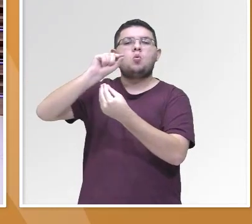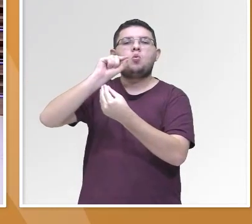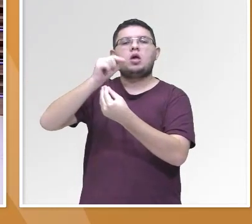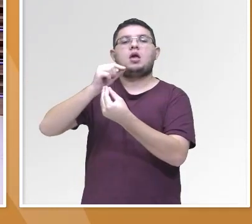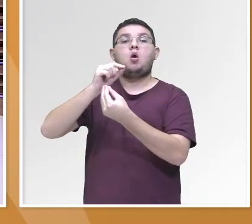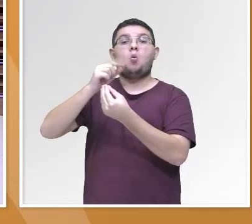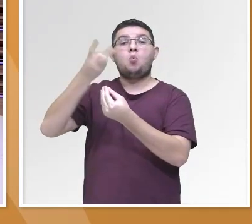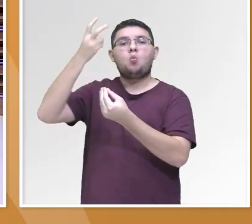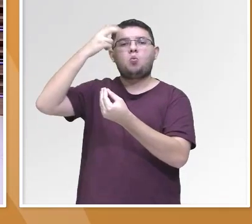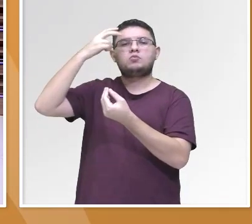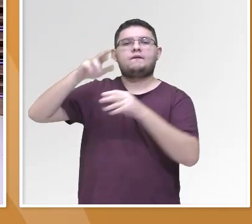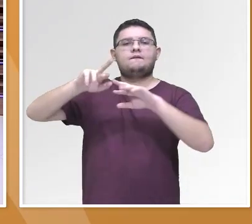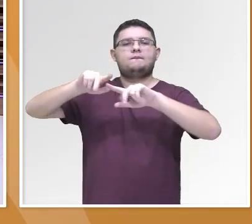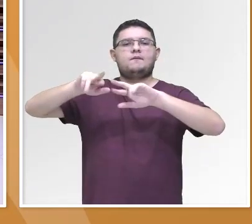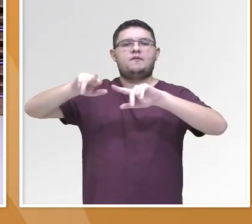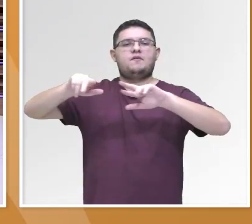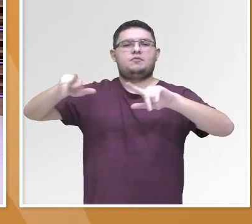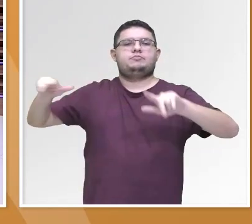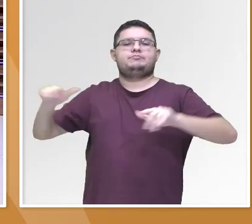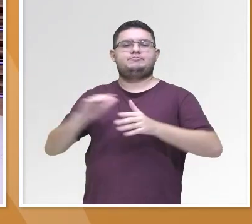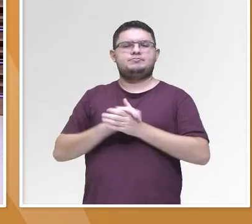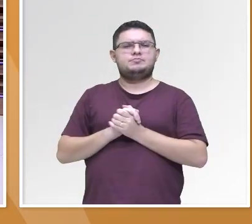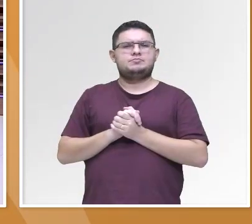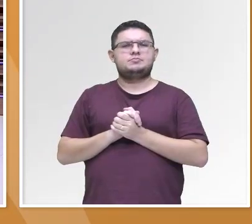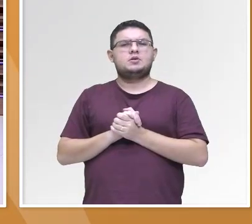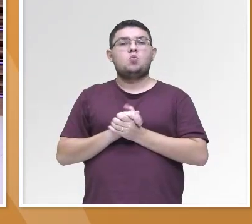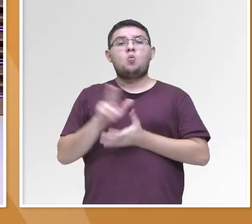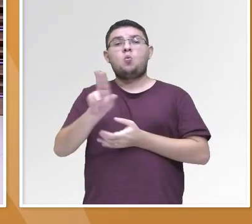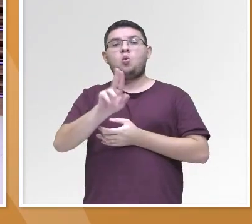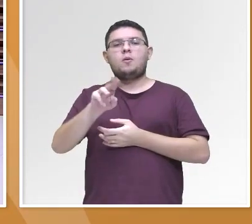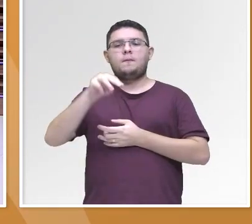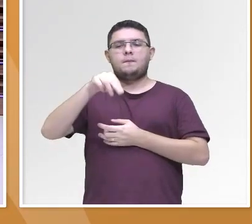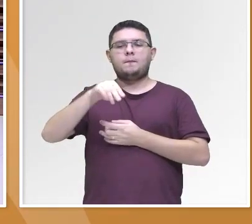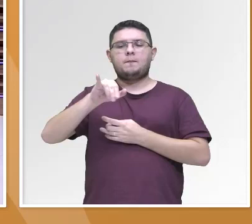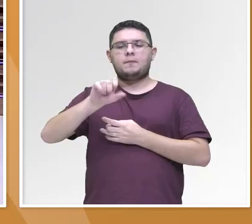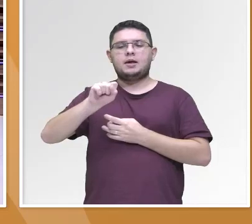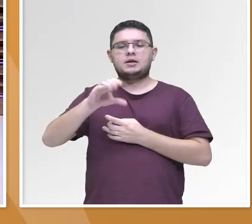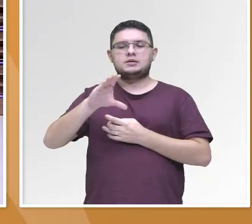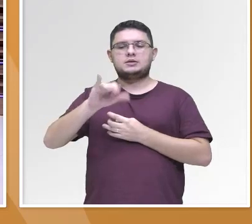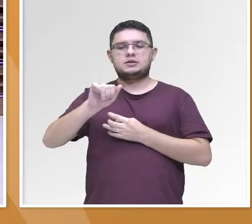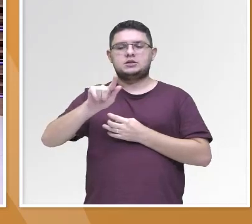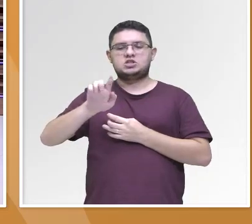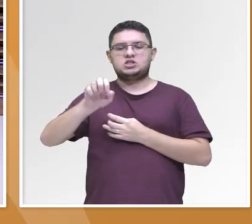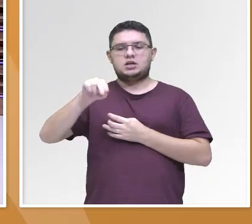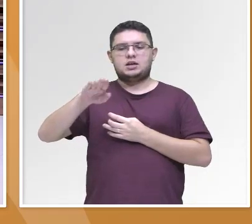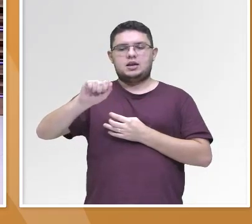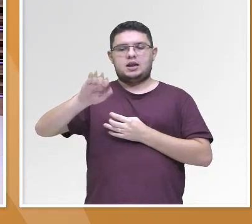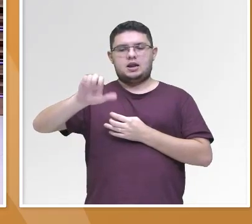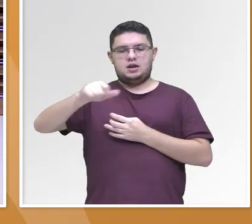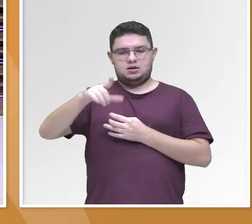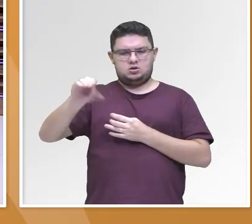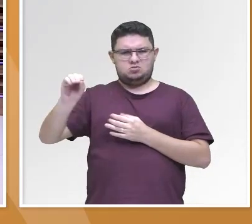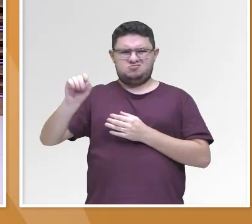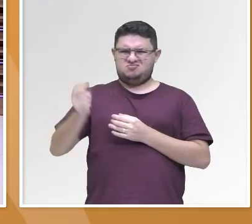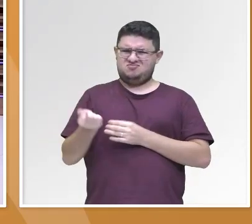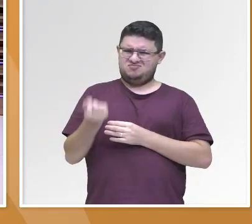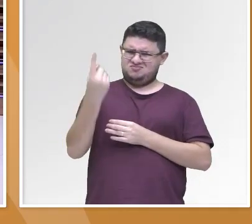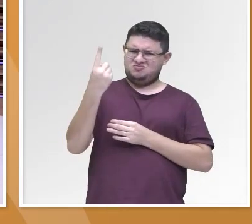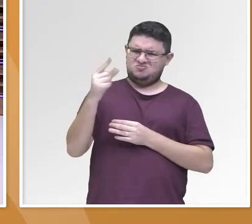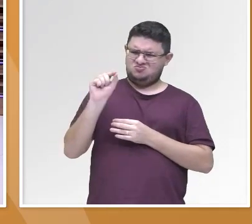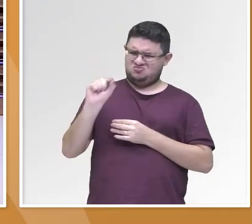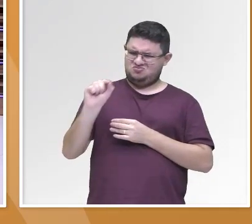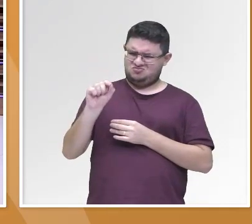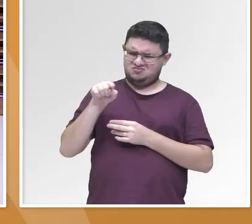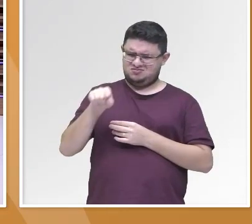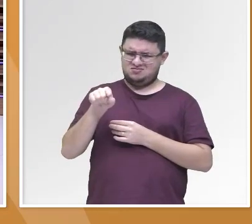miscigenação. Aí, o que, professor? Que palavra estranha é essa, miscigenação? Quando nós falamos